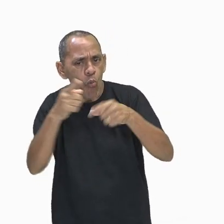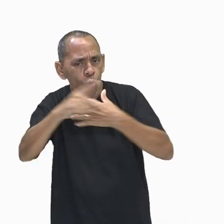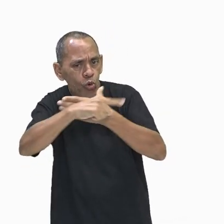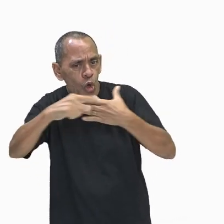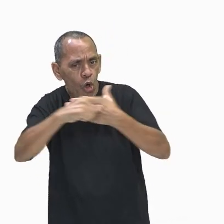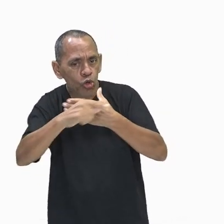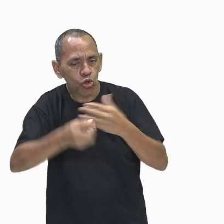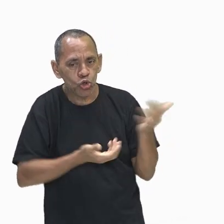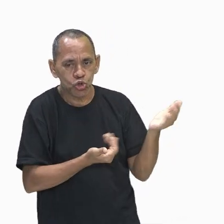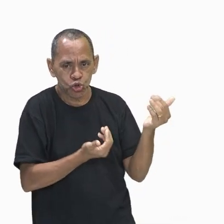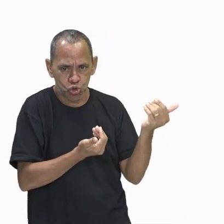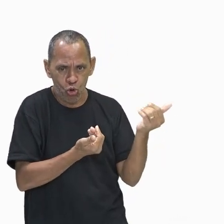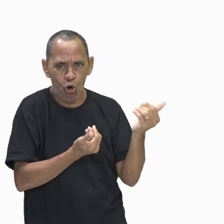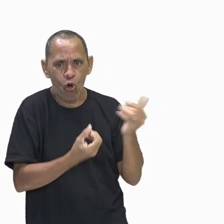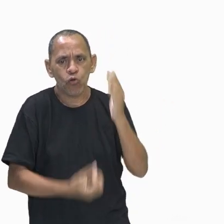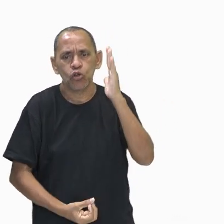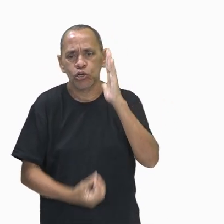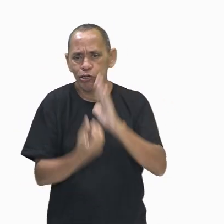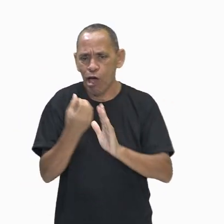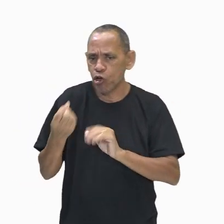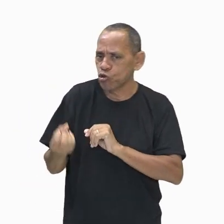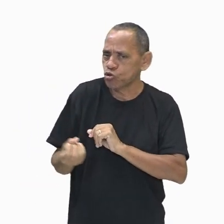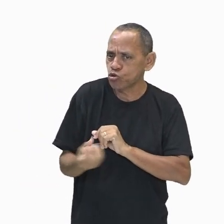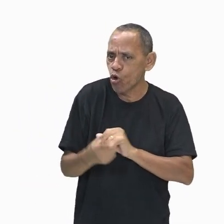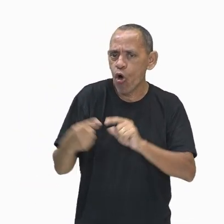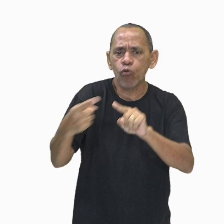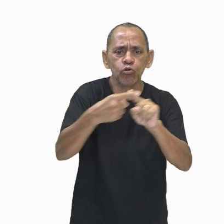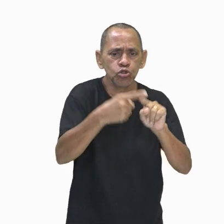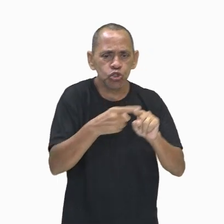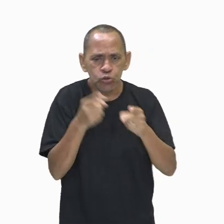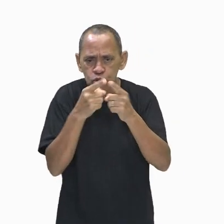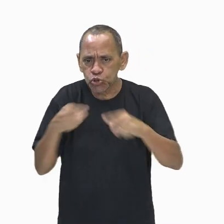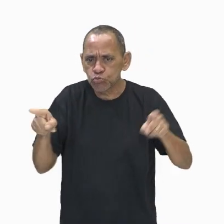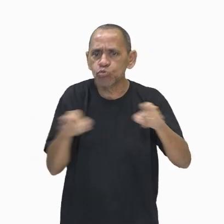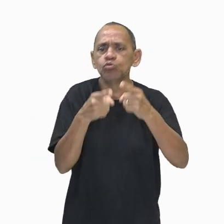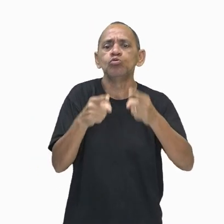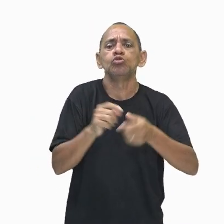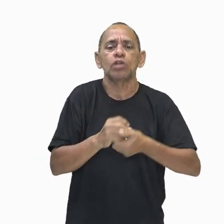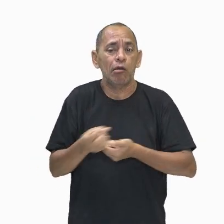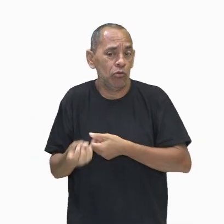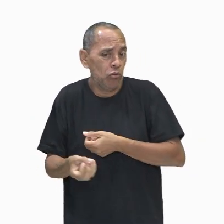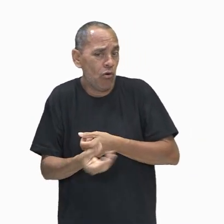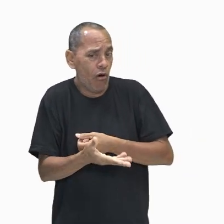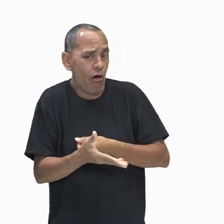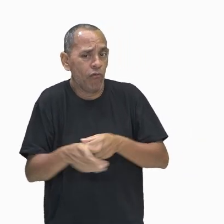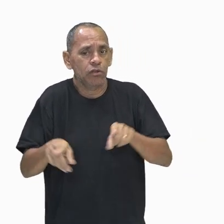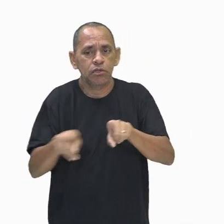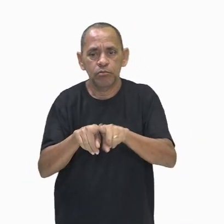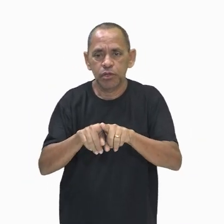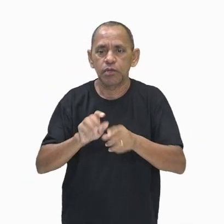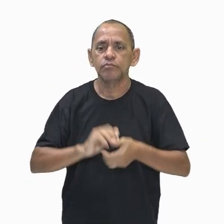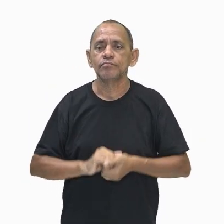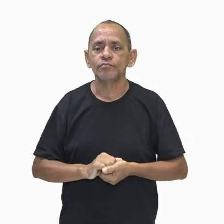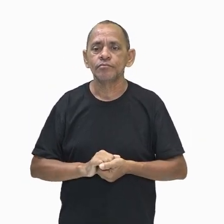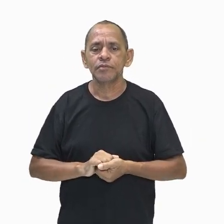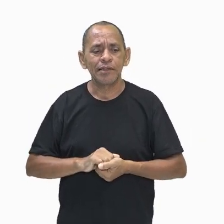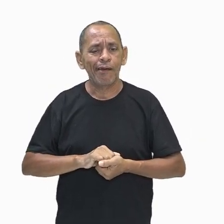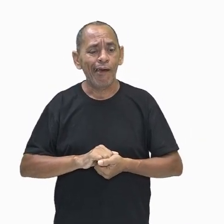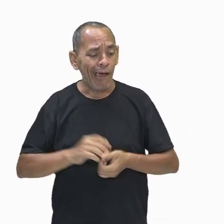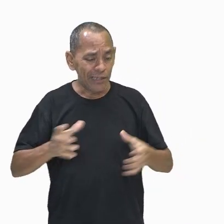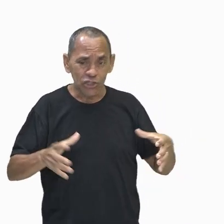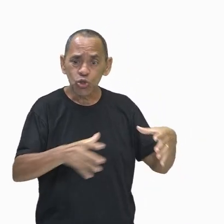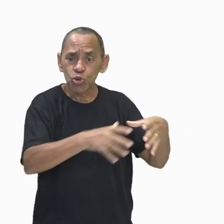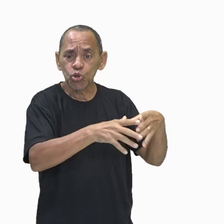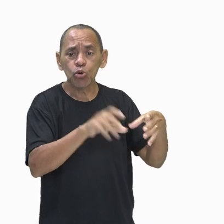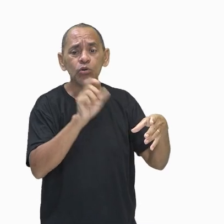intuito de experimentar e inovar nas composições. Então, o que eles queriam? Eles queriam inovar nas composições, eles queriam